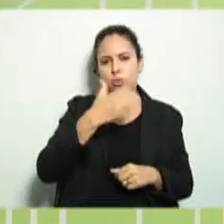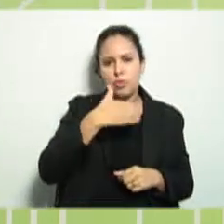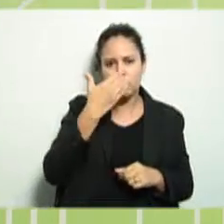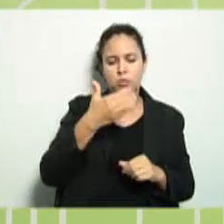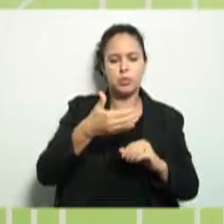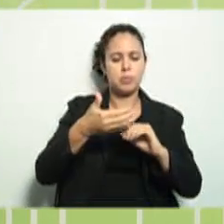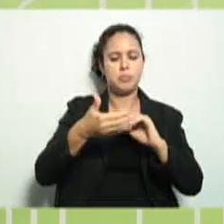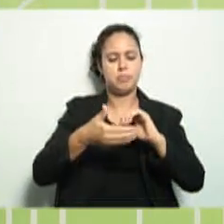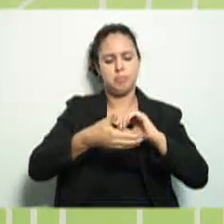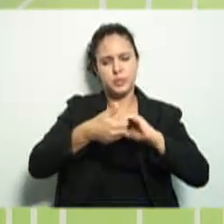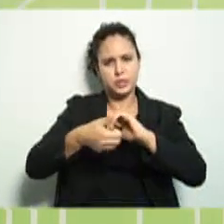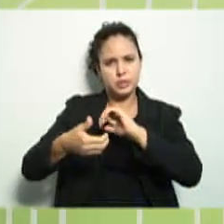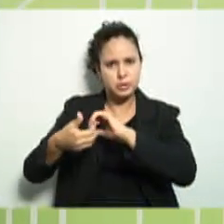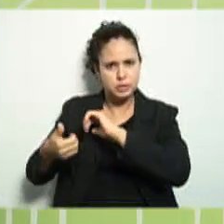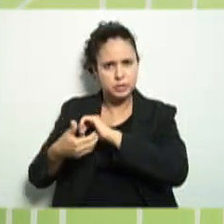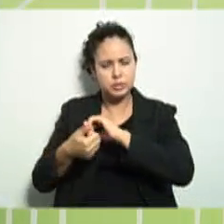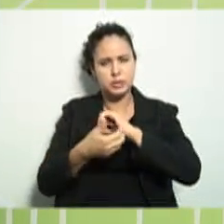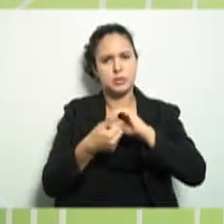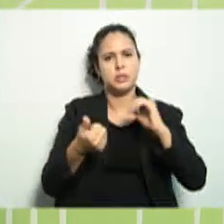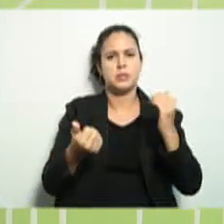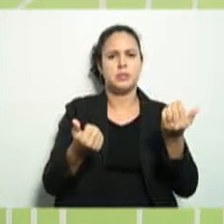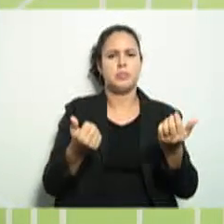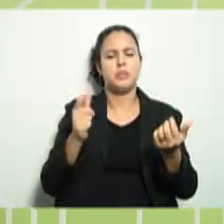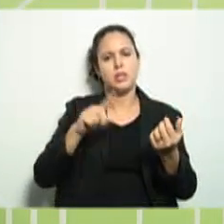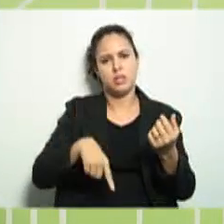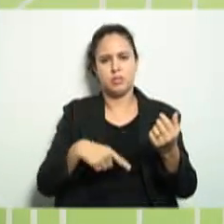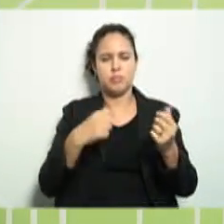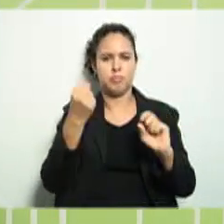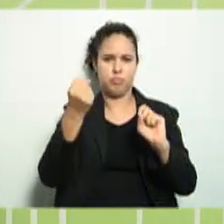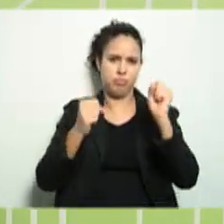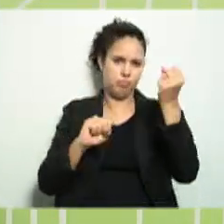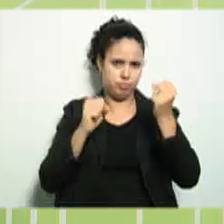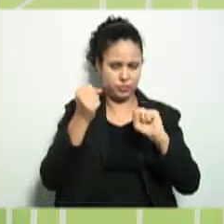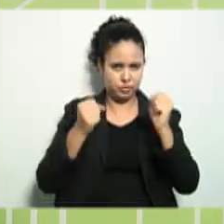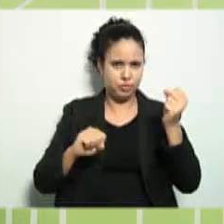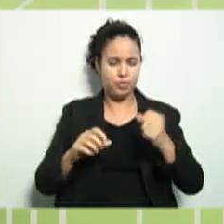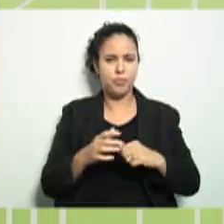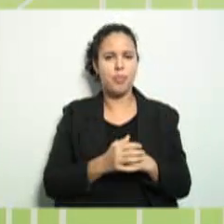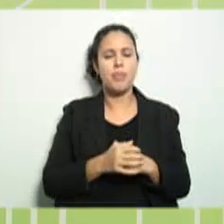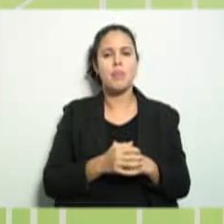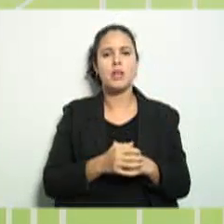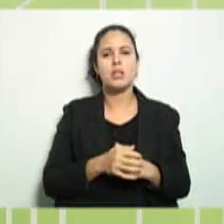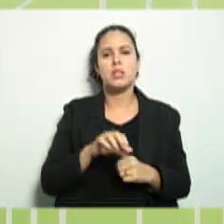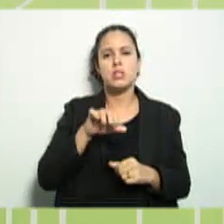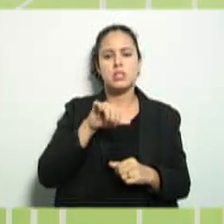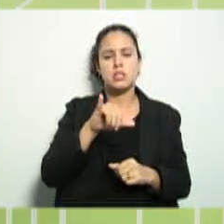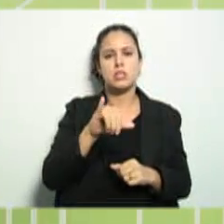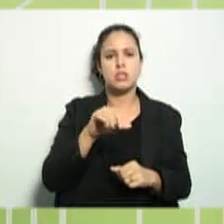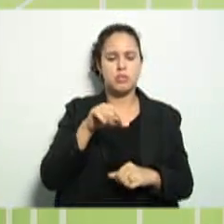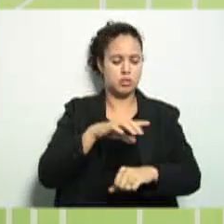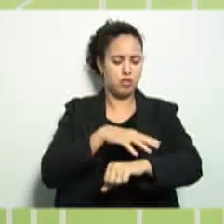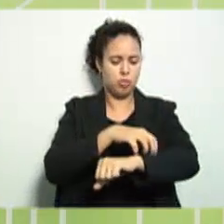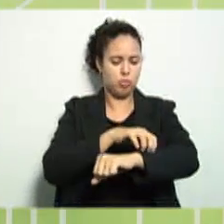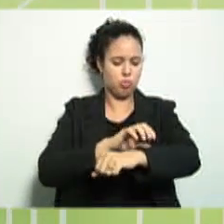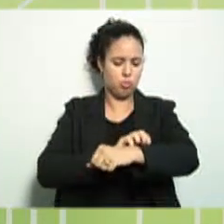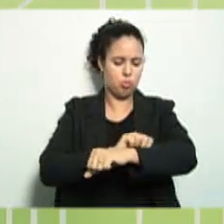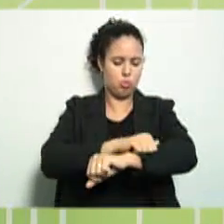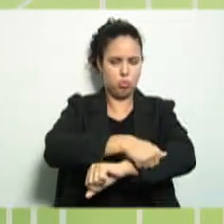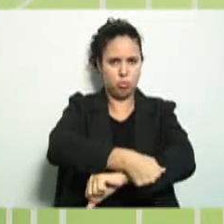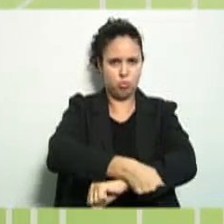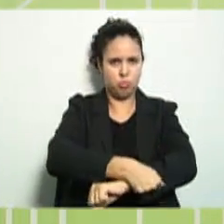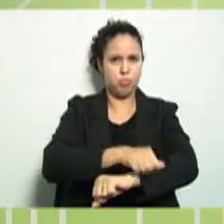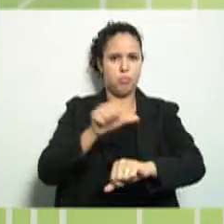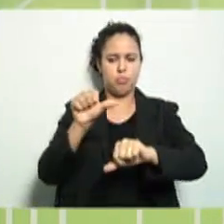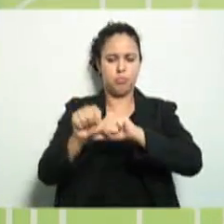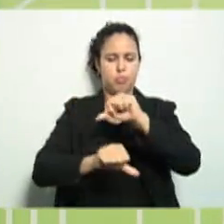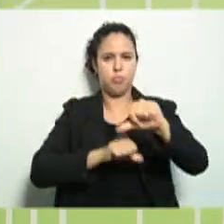de uma determinada fruta, é uma indústria, é uma mini agroindústria. Se você transformar o couro em sapato, tiver uma sapataria,